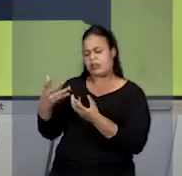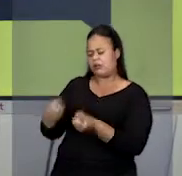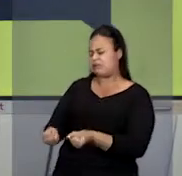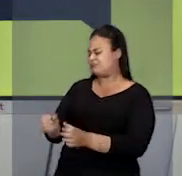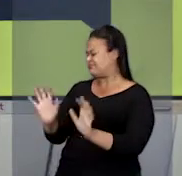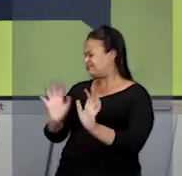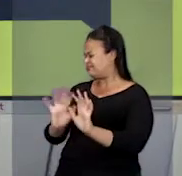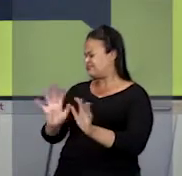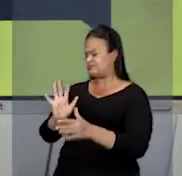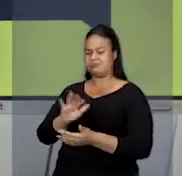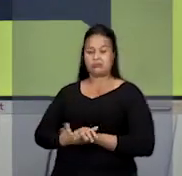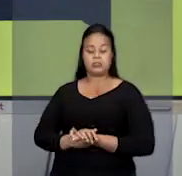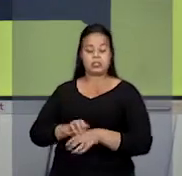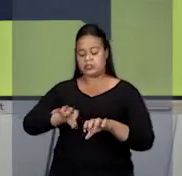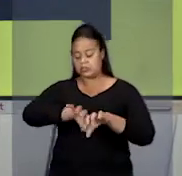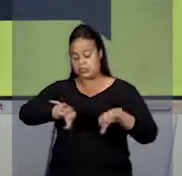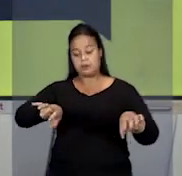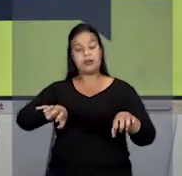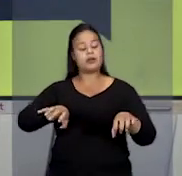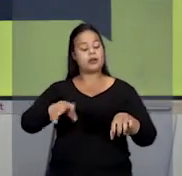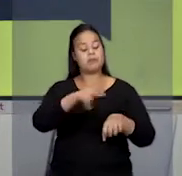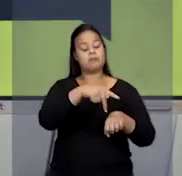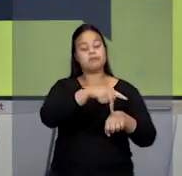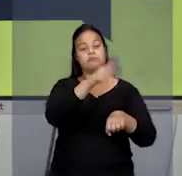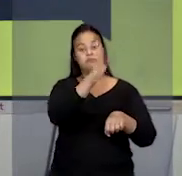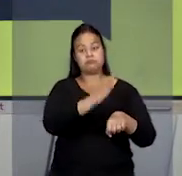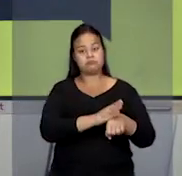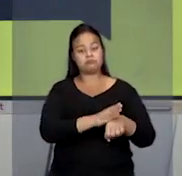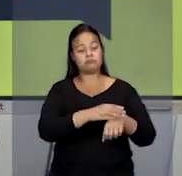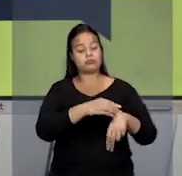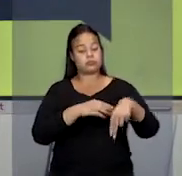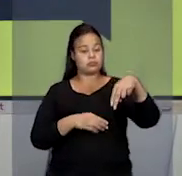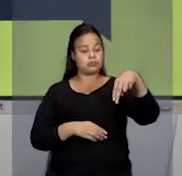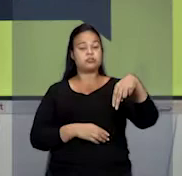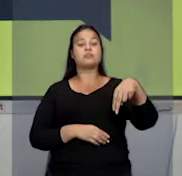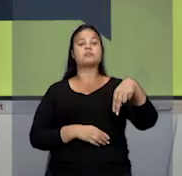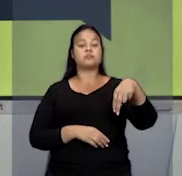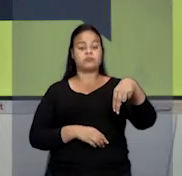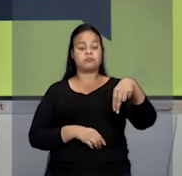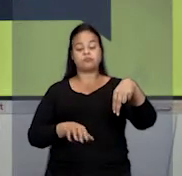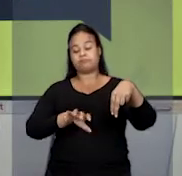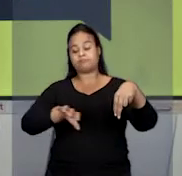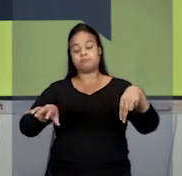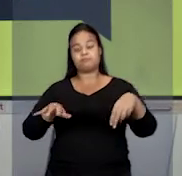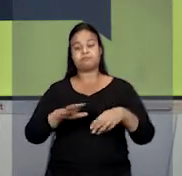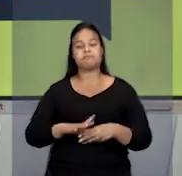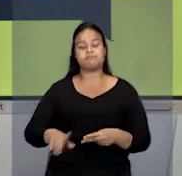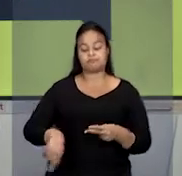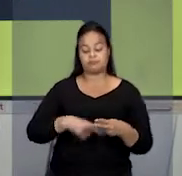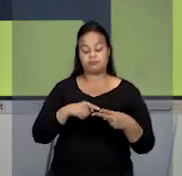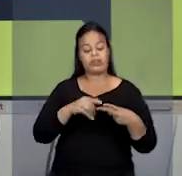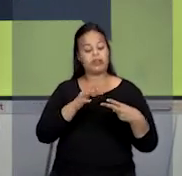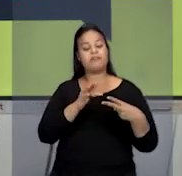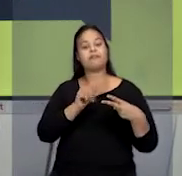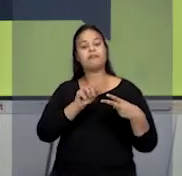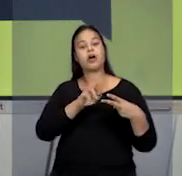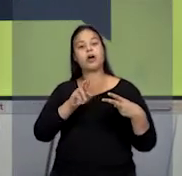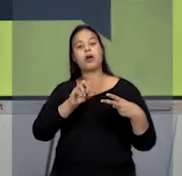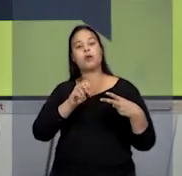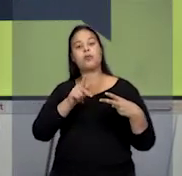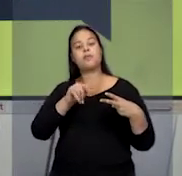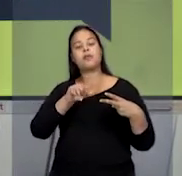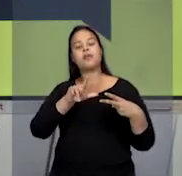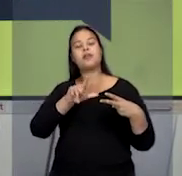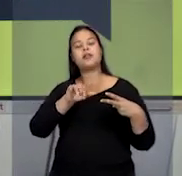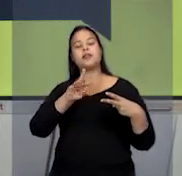adotadas. Então, eles tentam se separar do Brasil lá no norte. Nós temos também a Farroupilha, ou Revolta